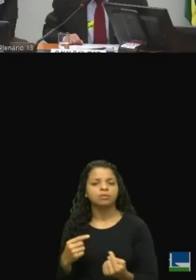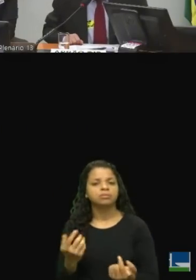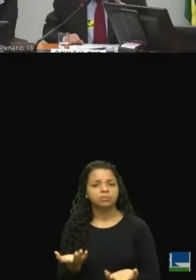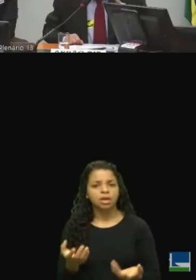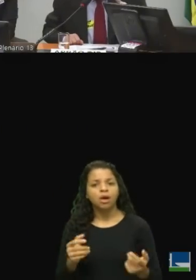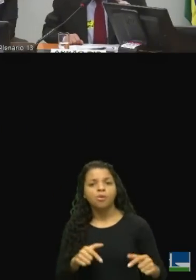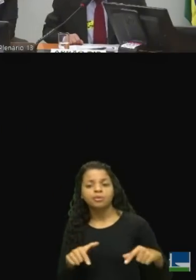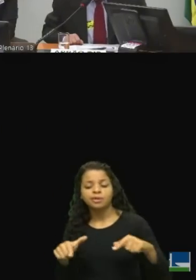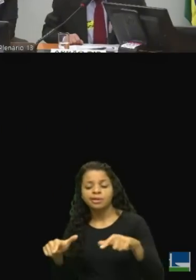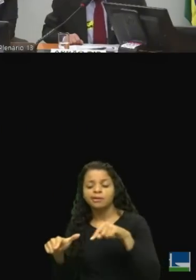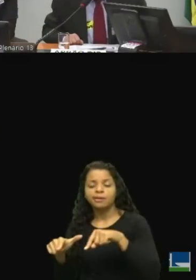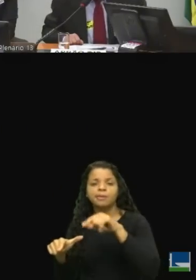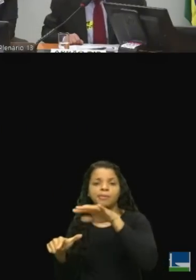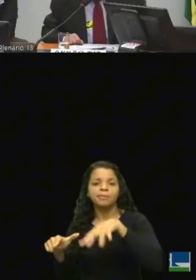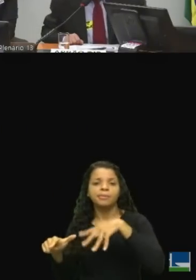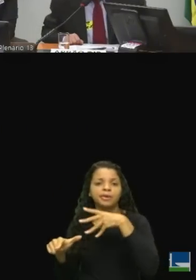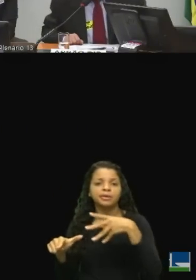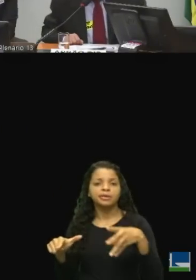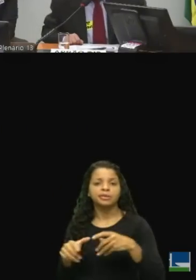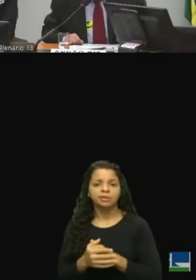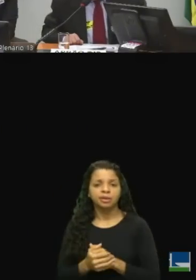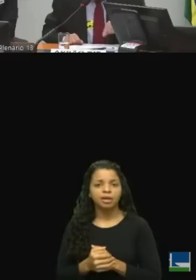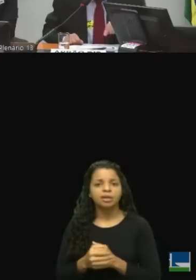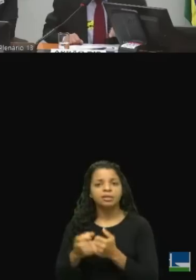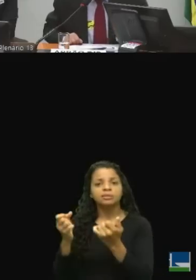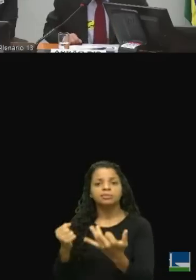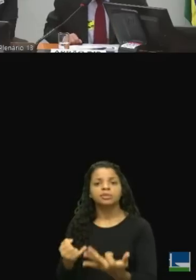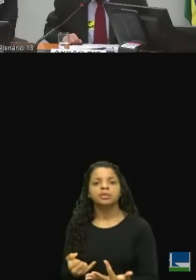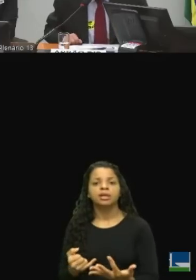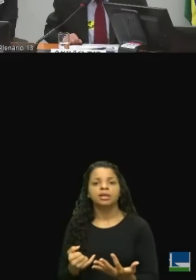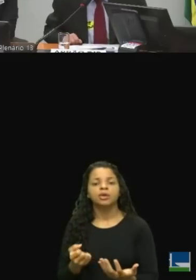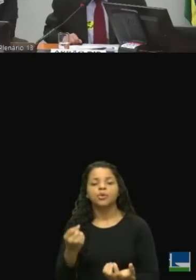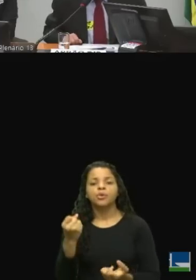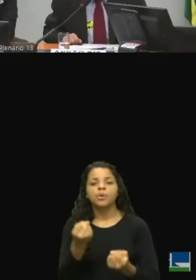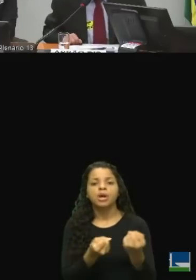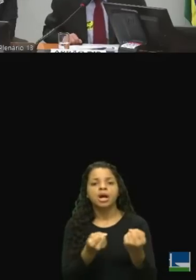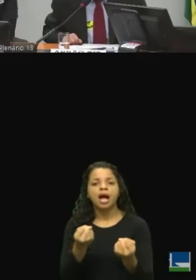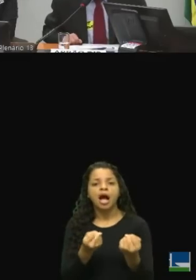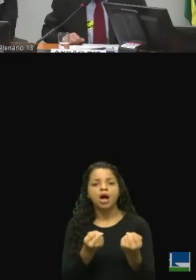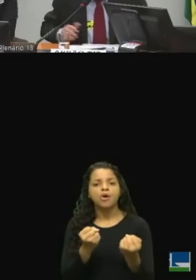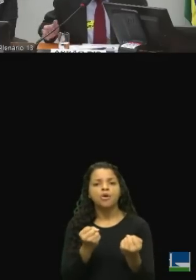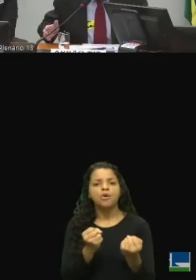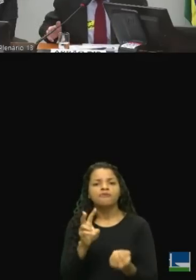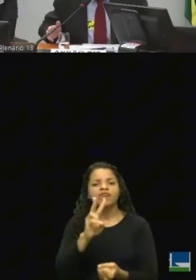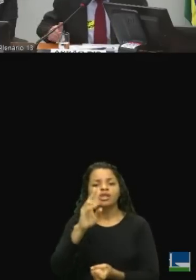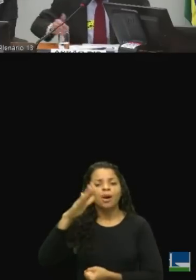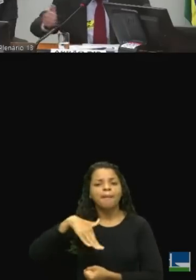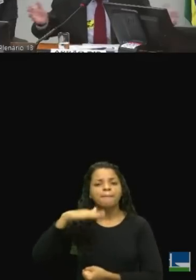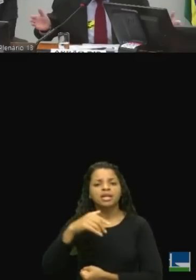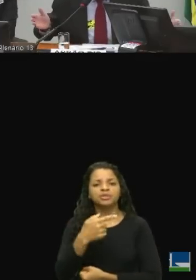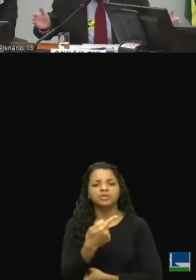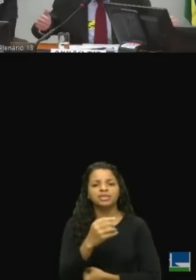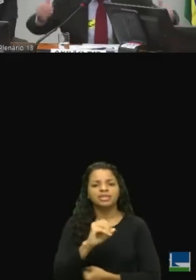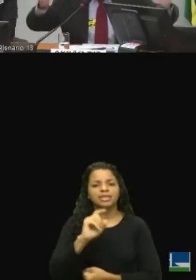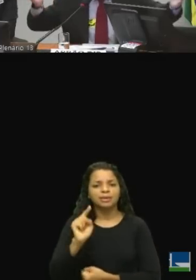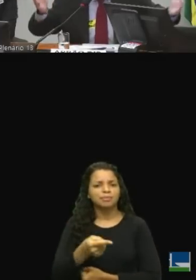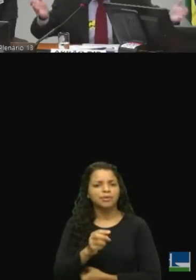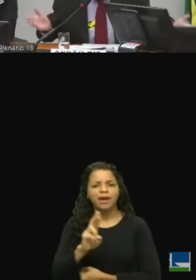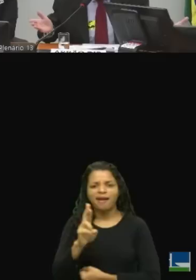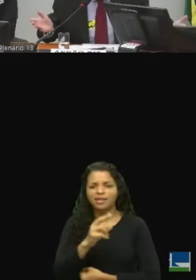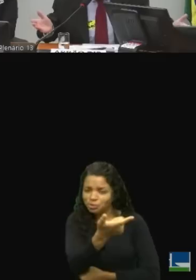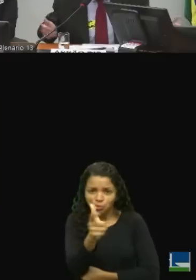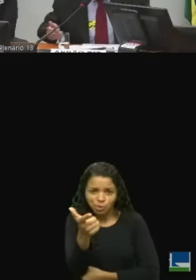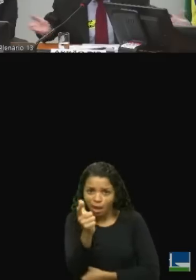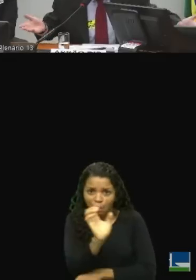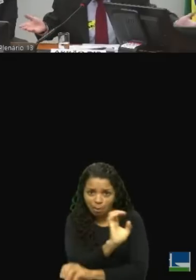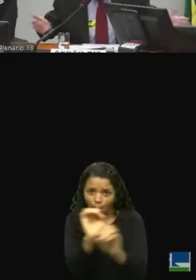Daniela, que não tem nenhum veículo no mercado hoje abaixo de R$70 mil. Não adianta incluir na reforma tributária um teto de